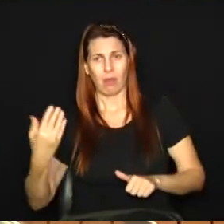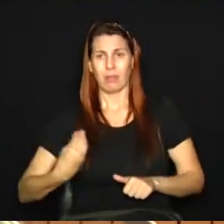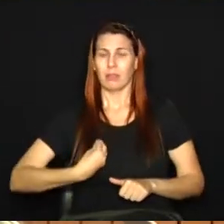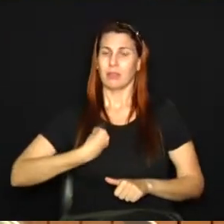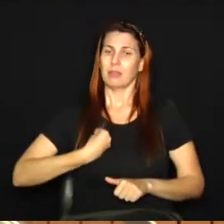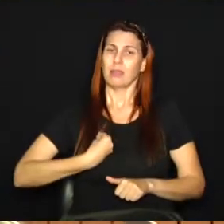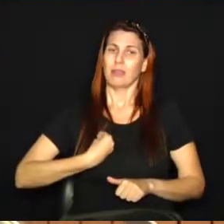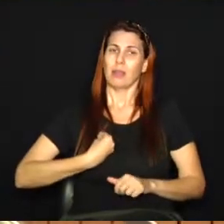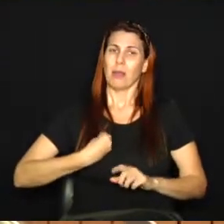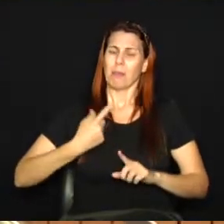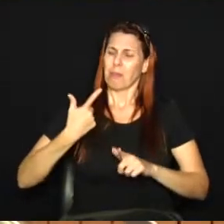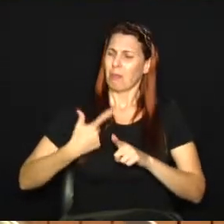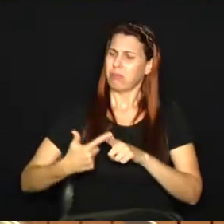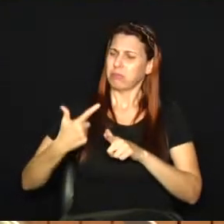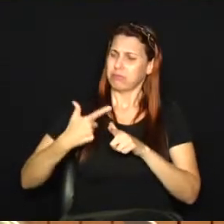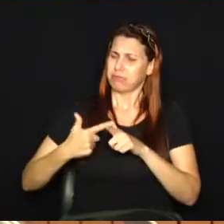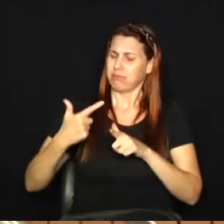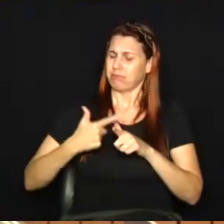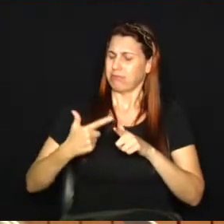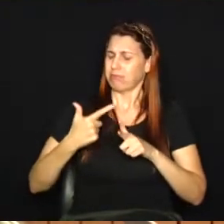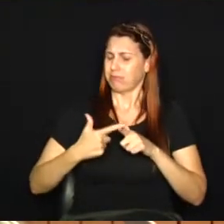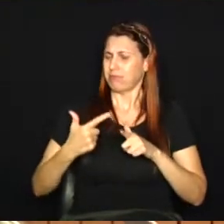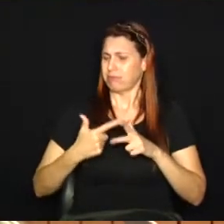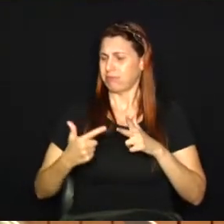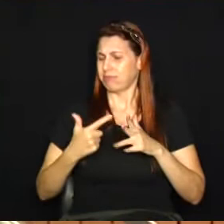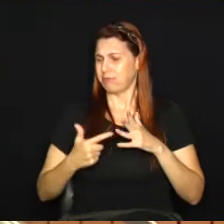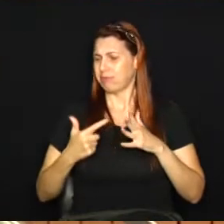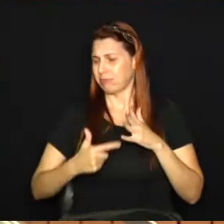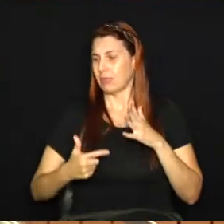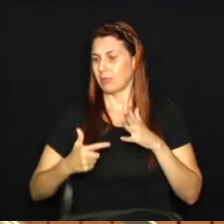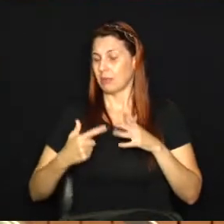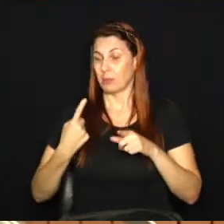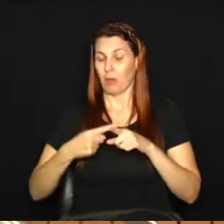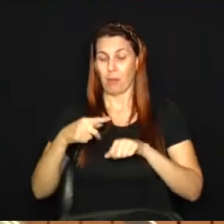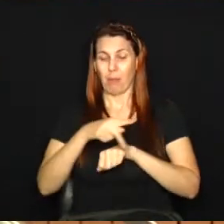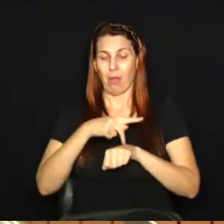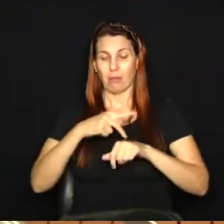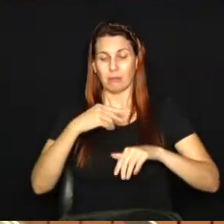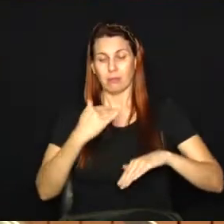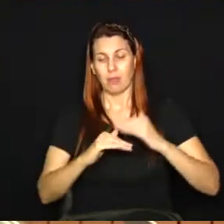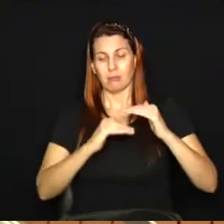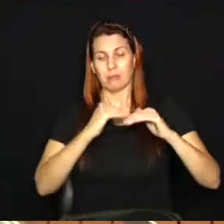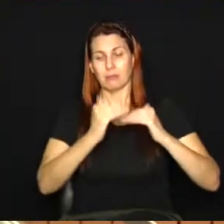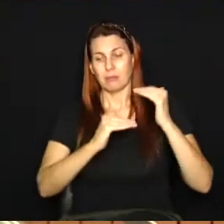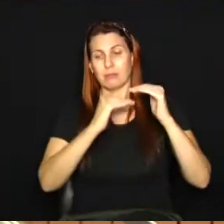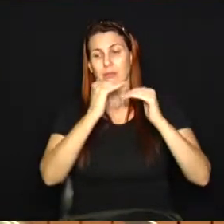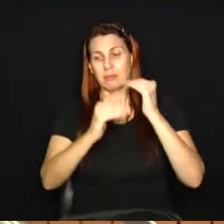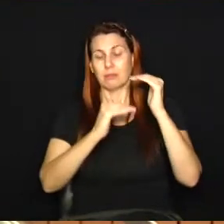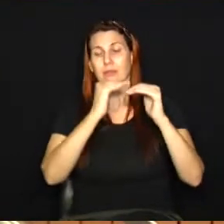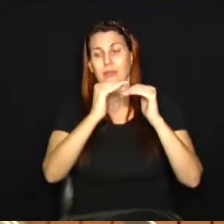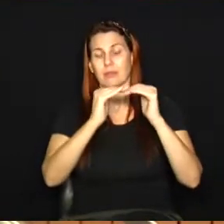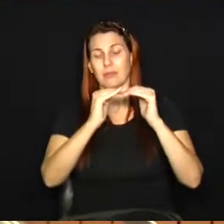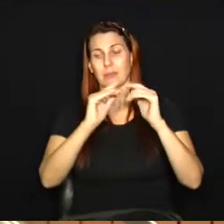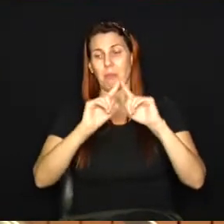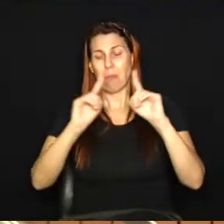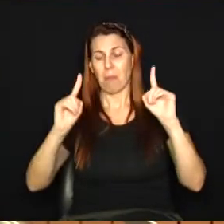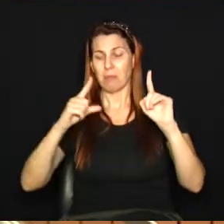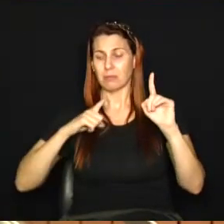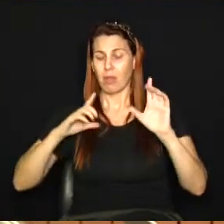problemas que nós temos no nosso país, um país em desenvolvimento, ainda nós temos a classe